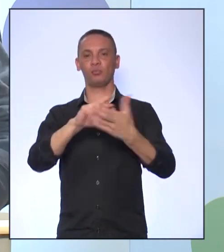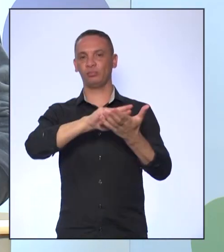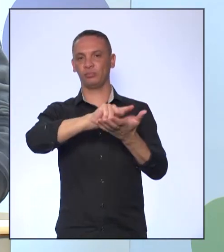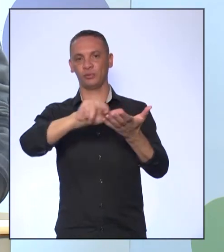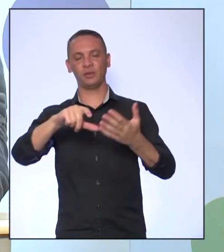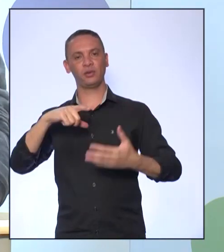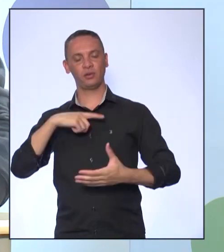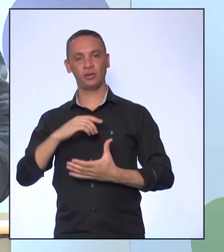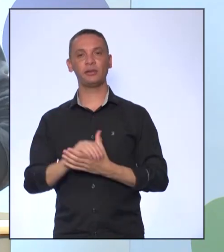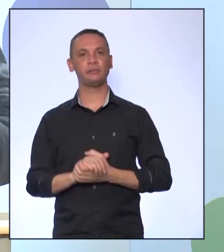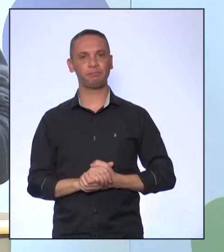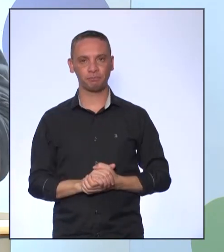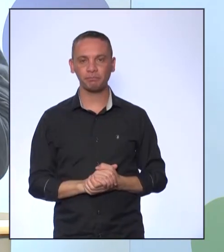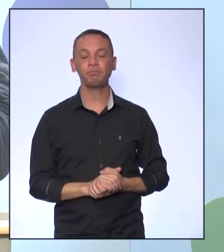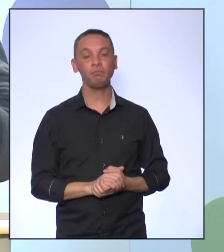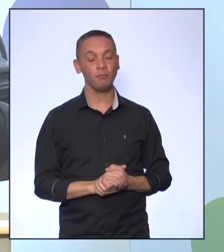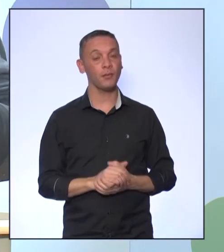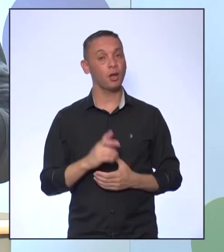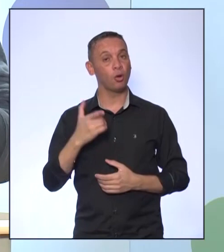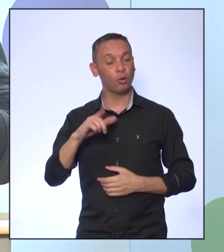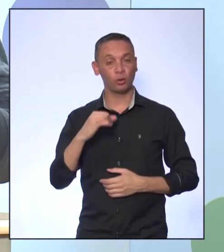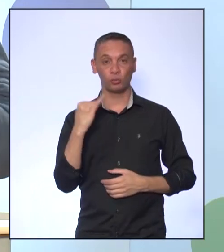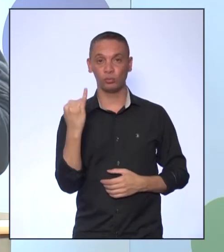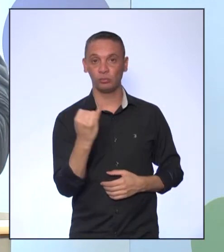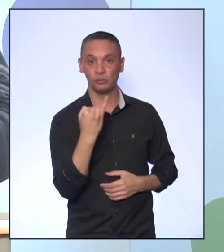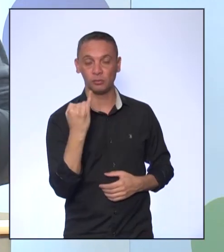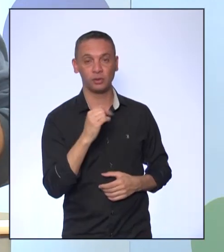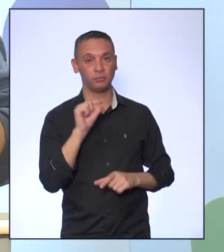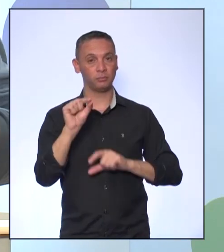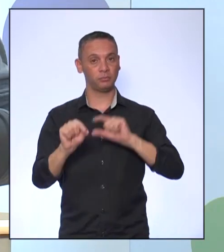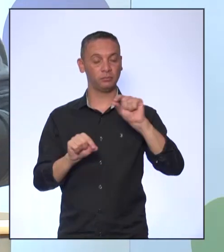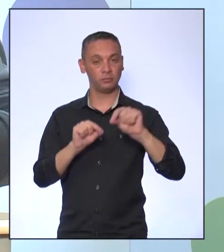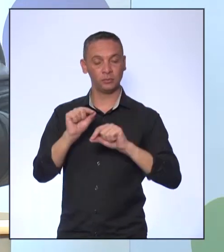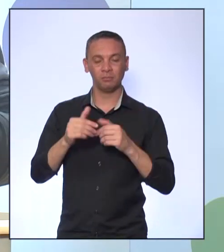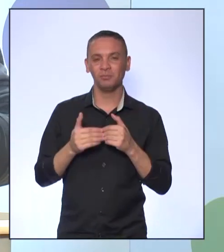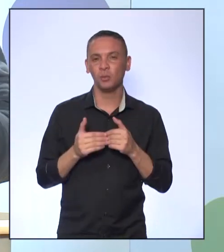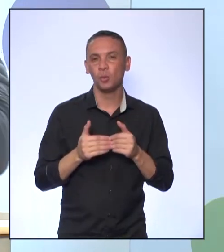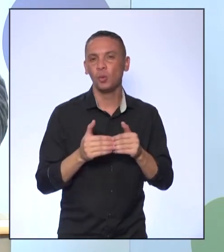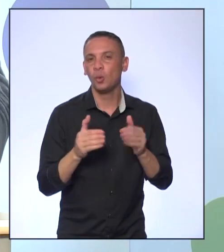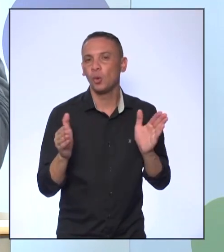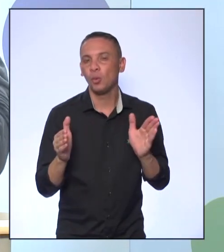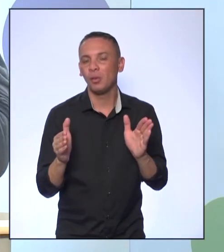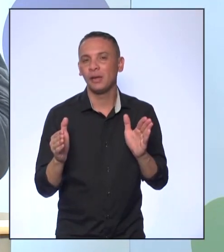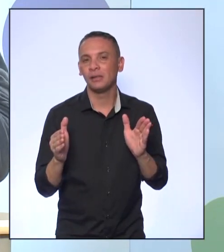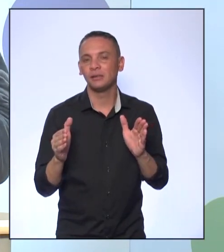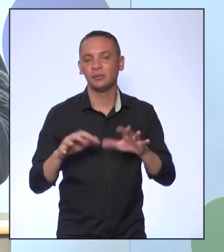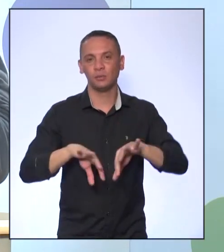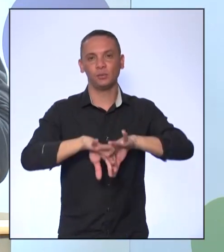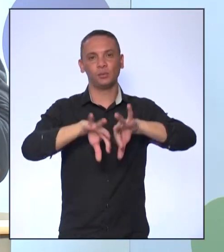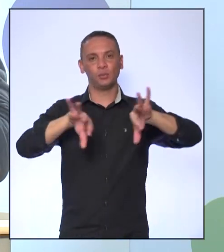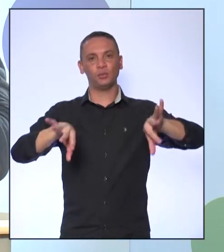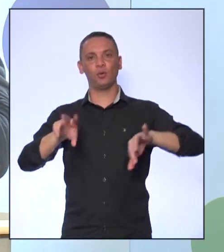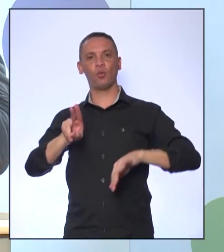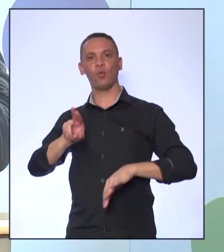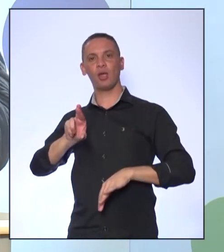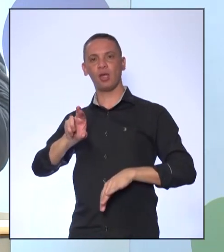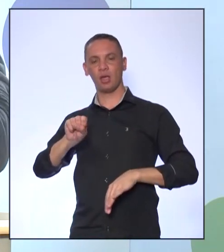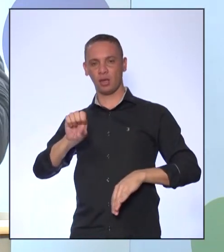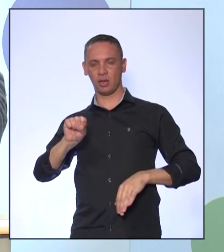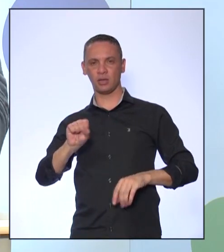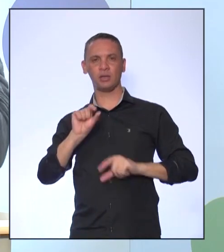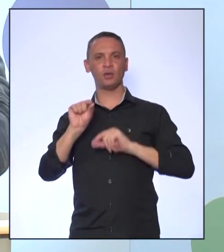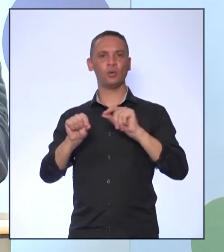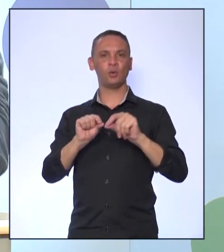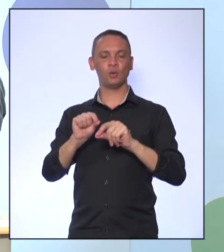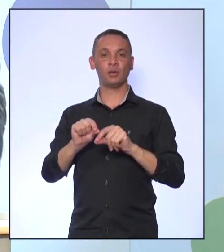Tá? A outra questão que foi praticamente o pontapé inicial para a desintegração da União Soviética é